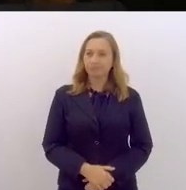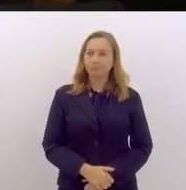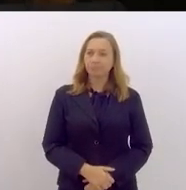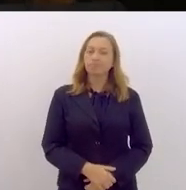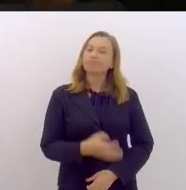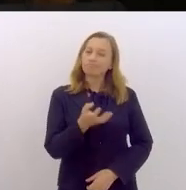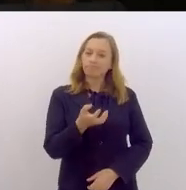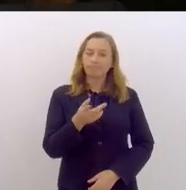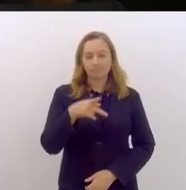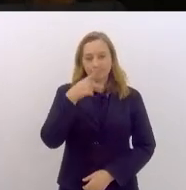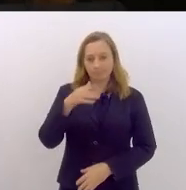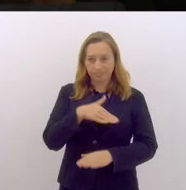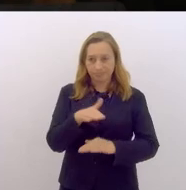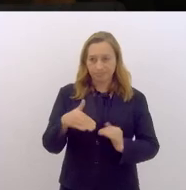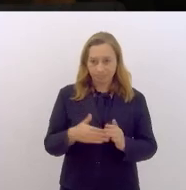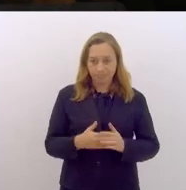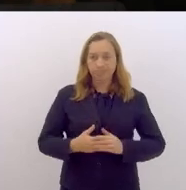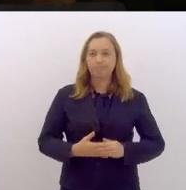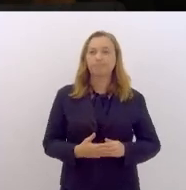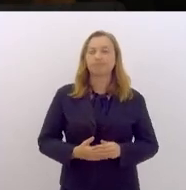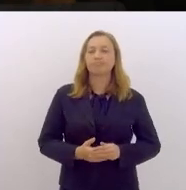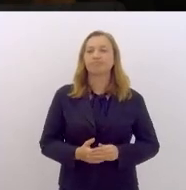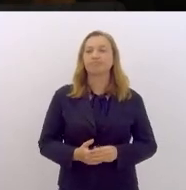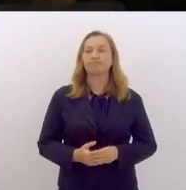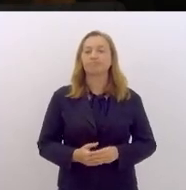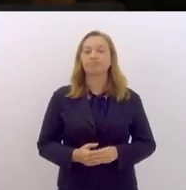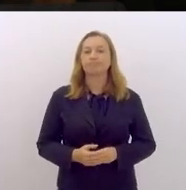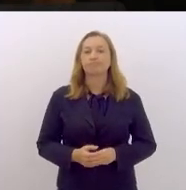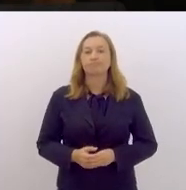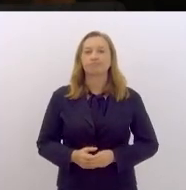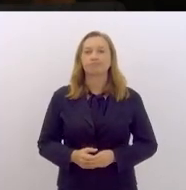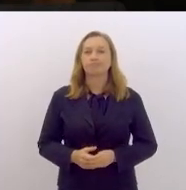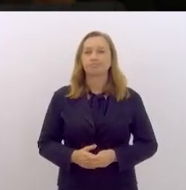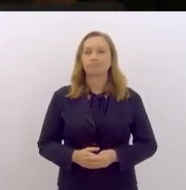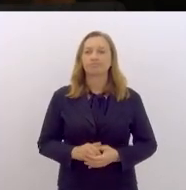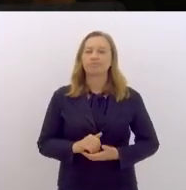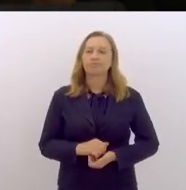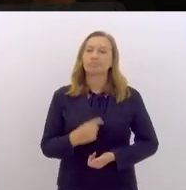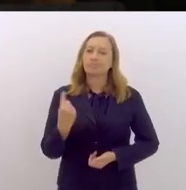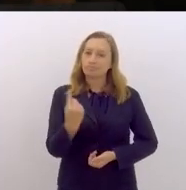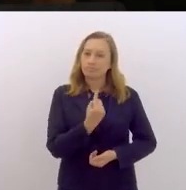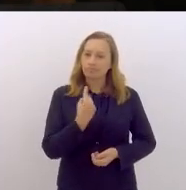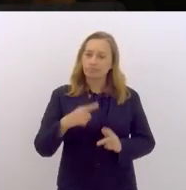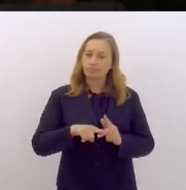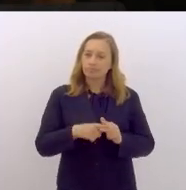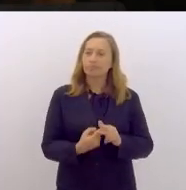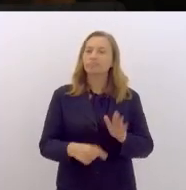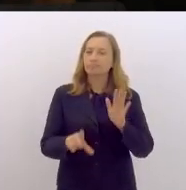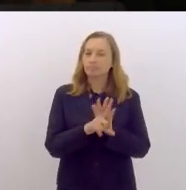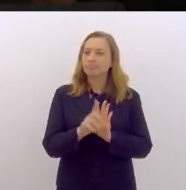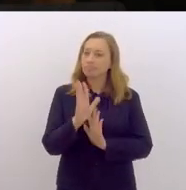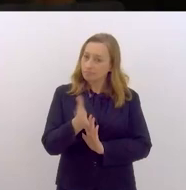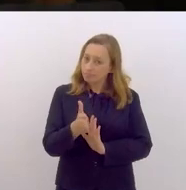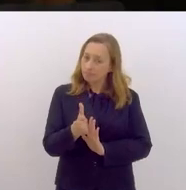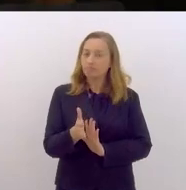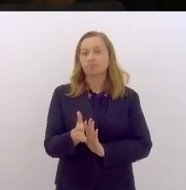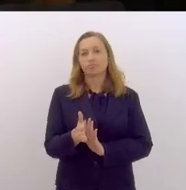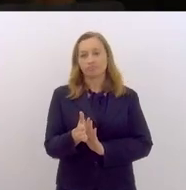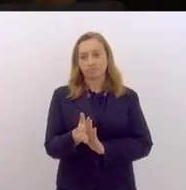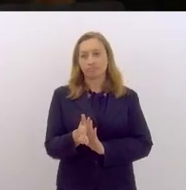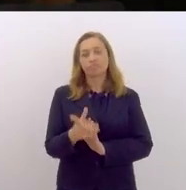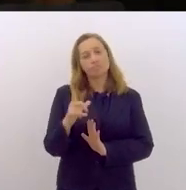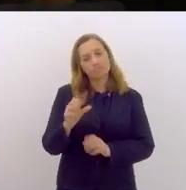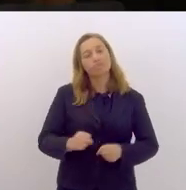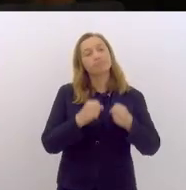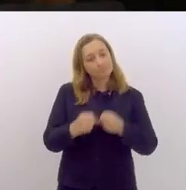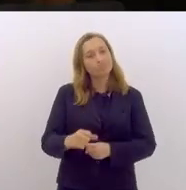Eu queria dizer para todos o seguinte, nós estamos alterando uma lei já existente, então a gente tem poder para